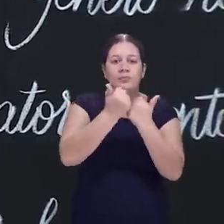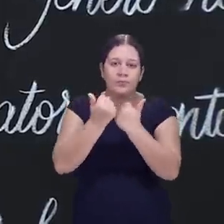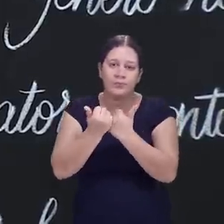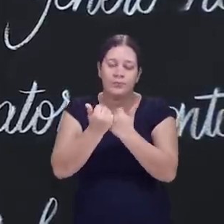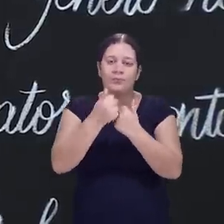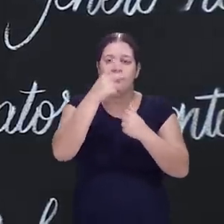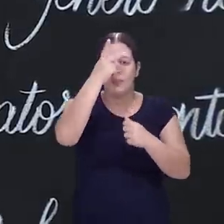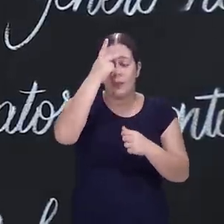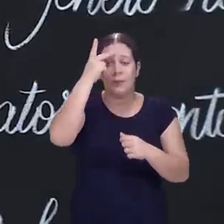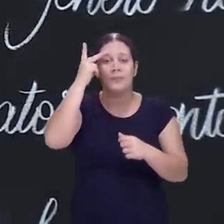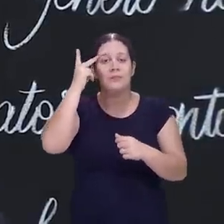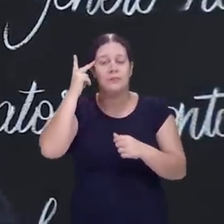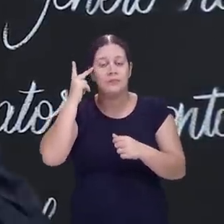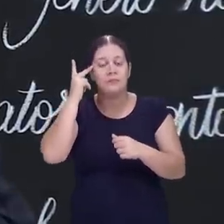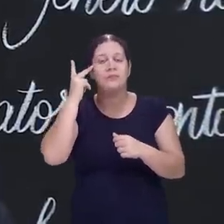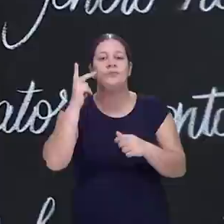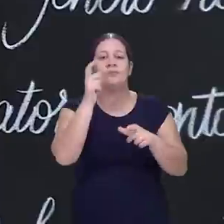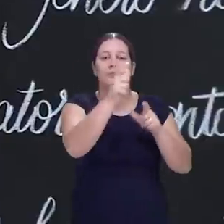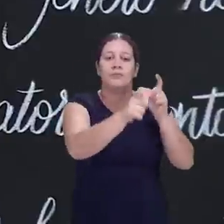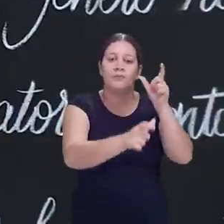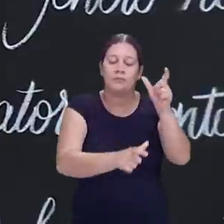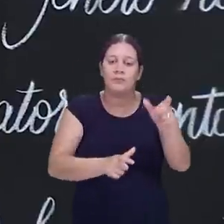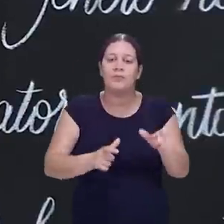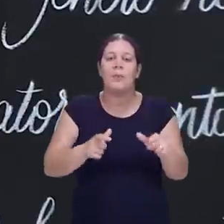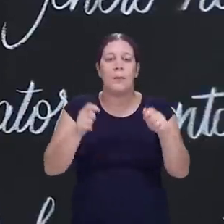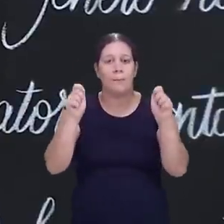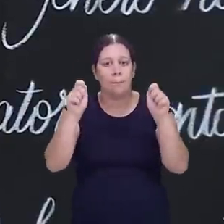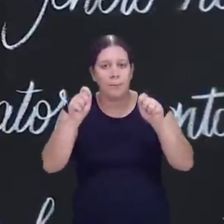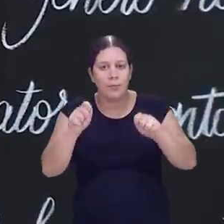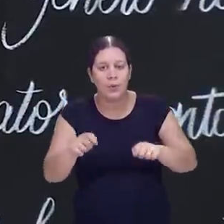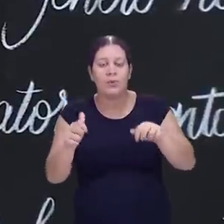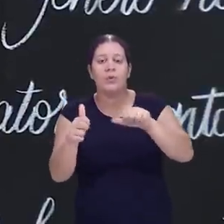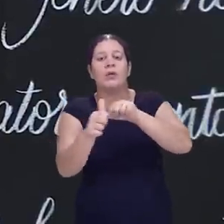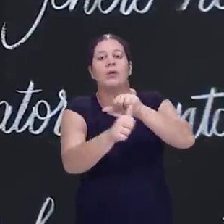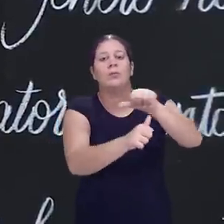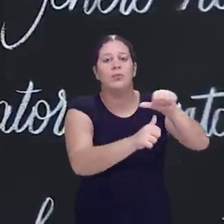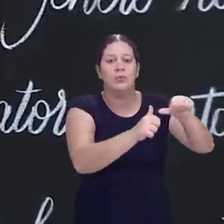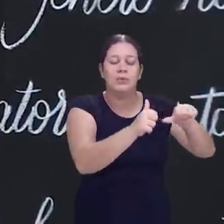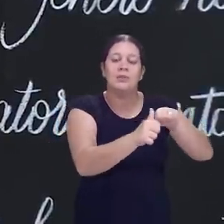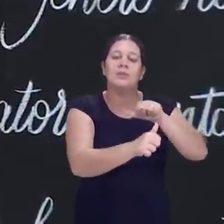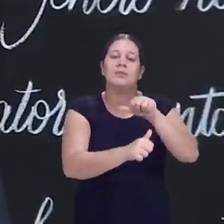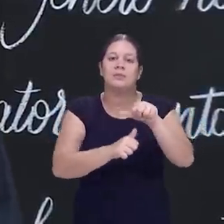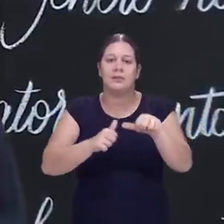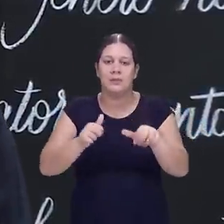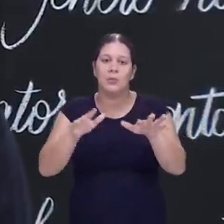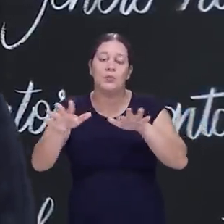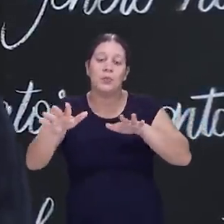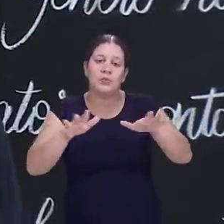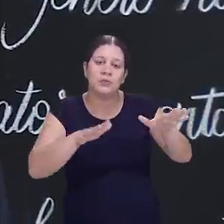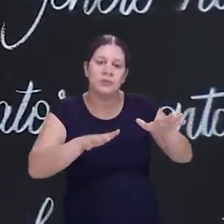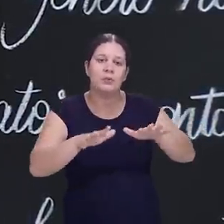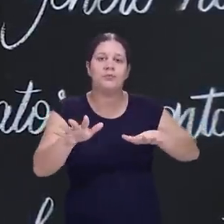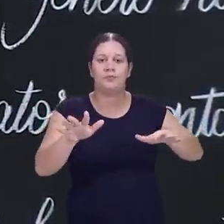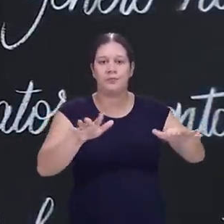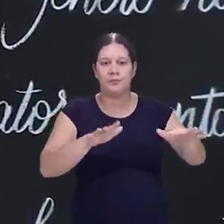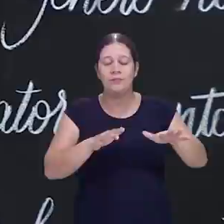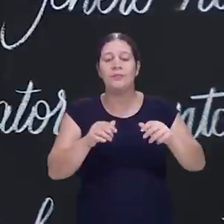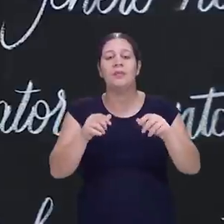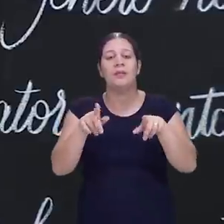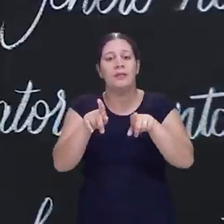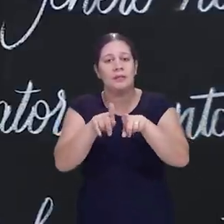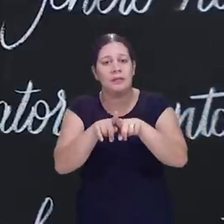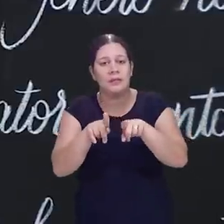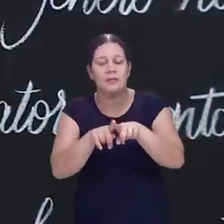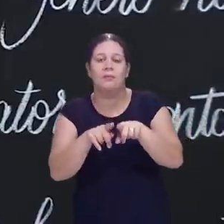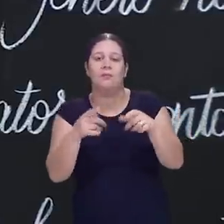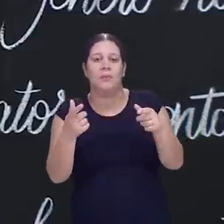de um personagem, a entrada de outro, esse deslocamento, ele pode provocar a mudança de cena. Assim como também a mudança de cena pode ser feita por uma questão